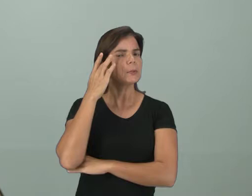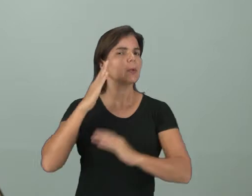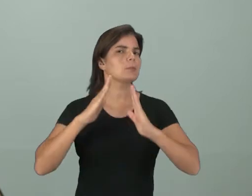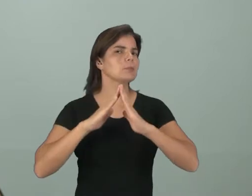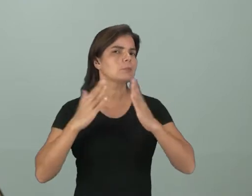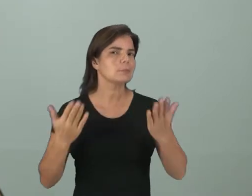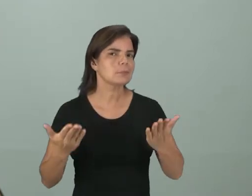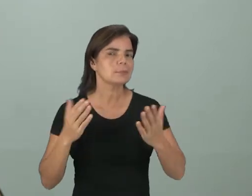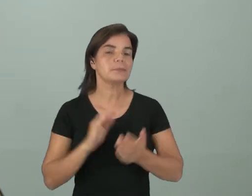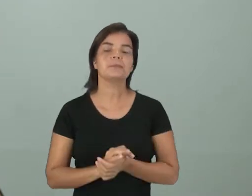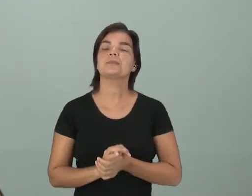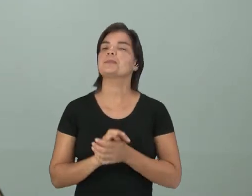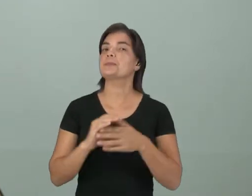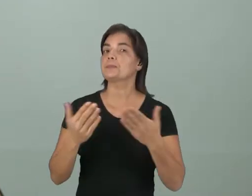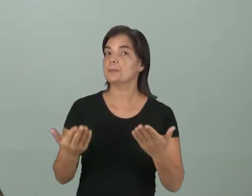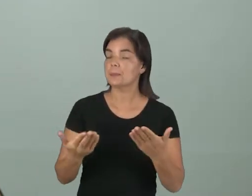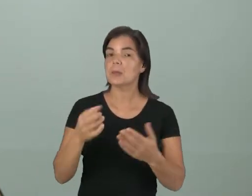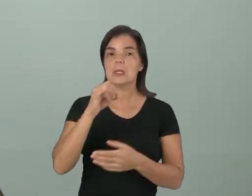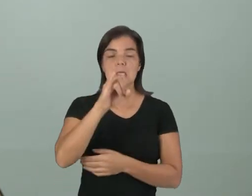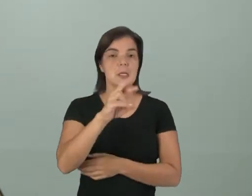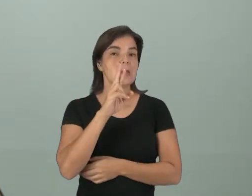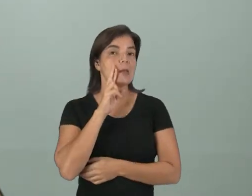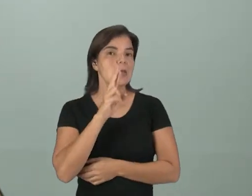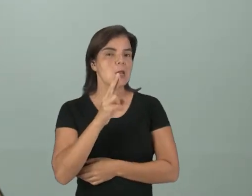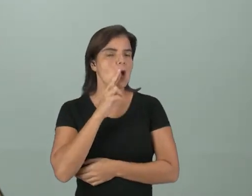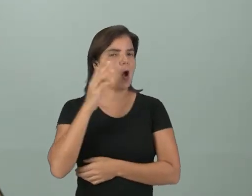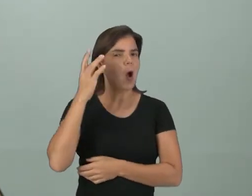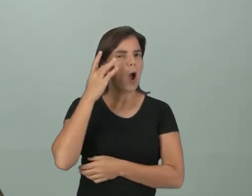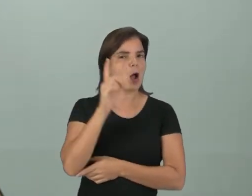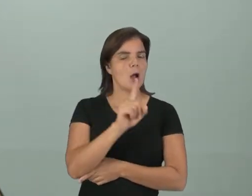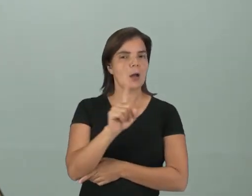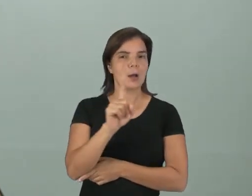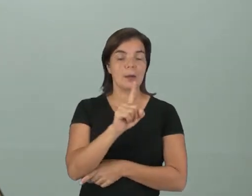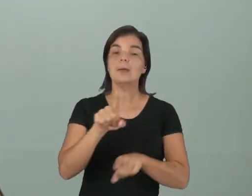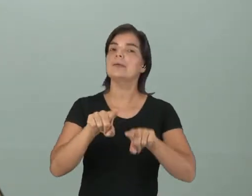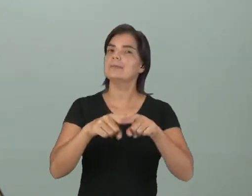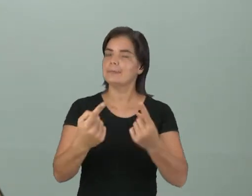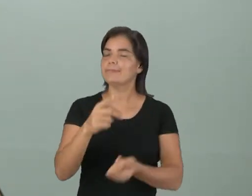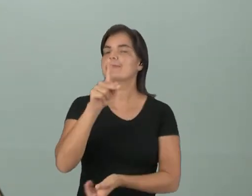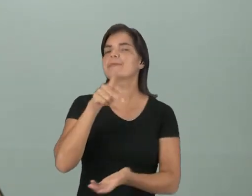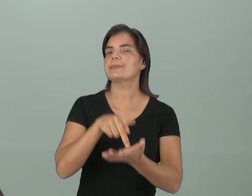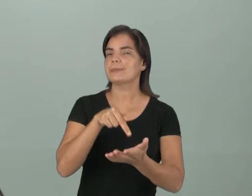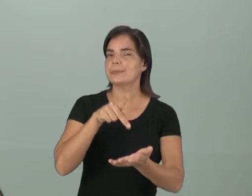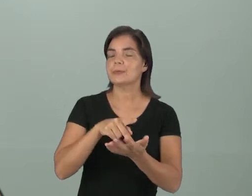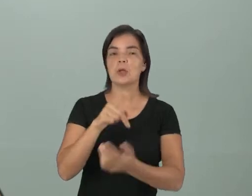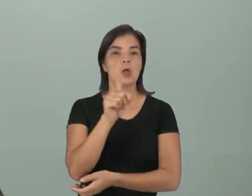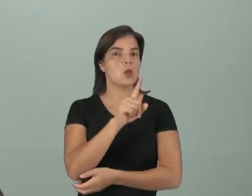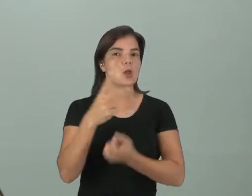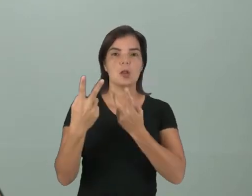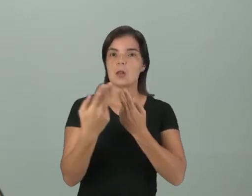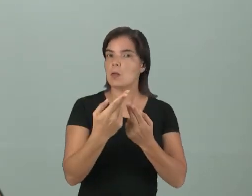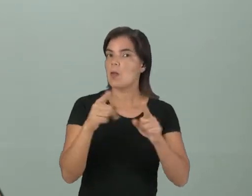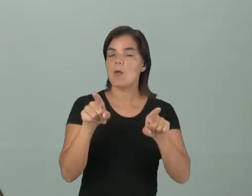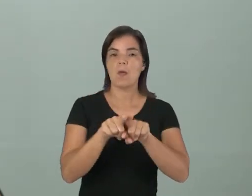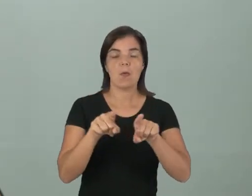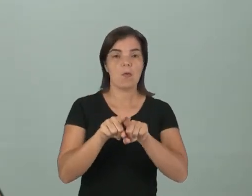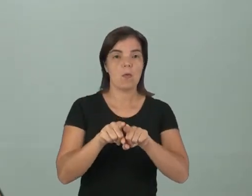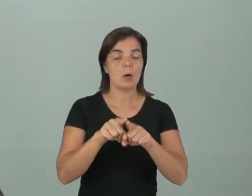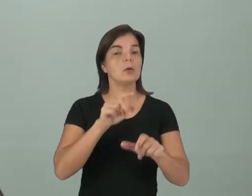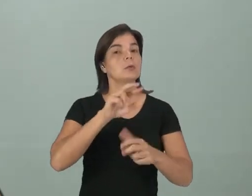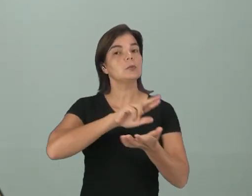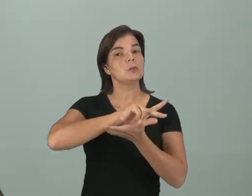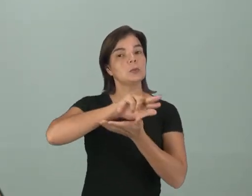casa? Muito bem, criança, se você disse que acha que não. E é isso mesmo, elas não são iguais, elas vão